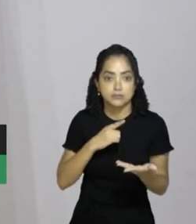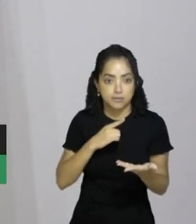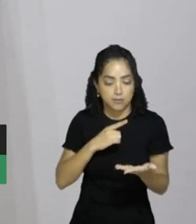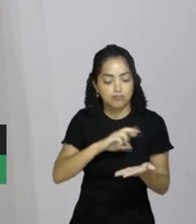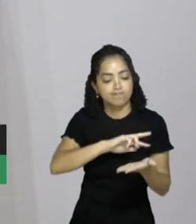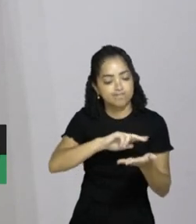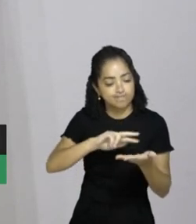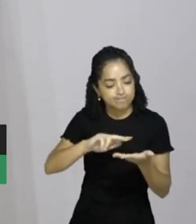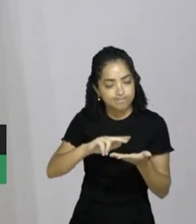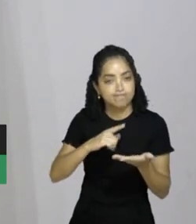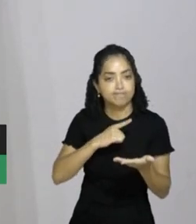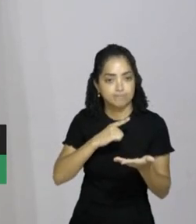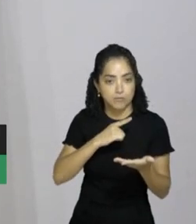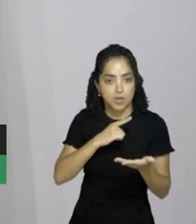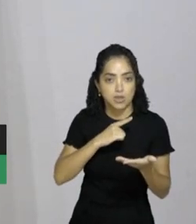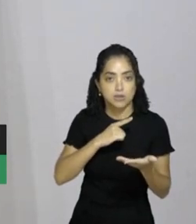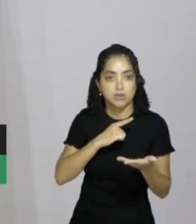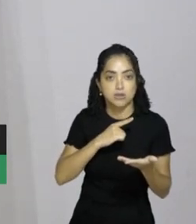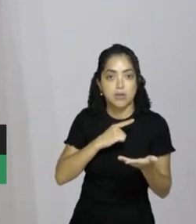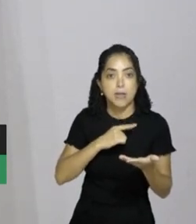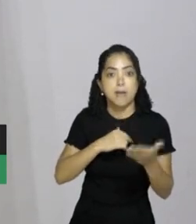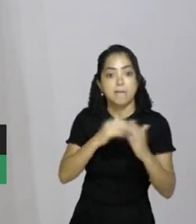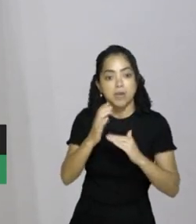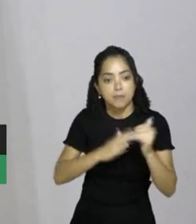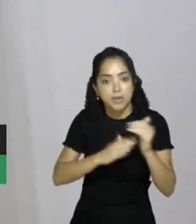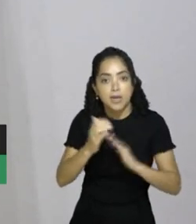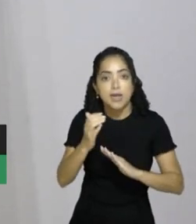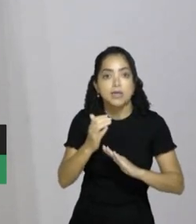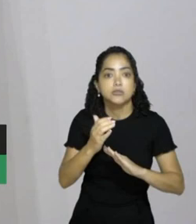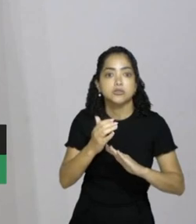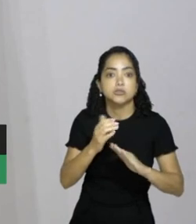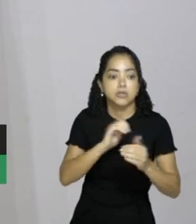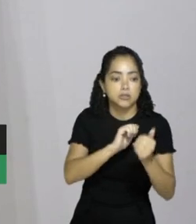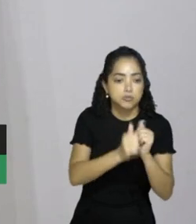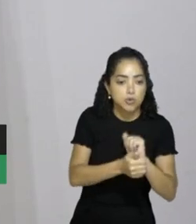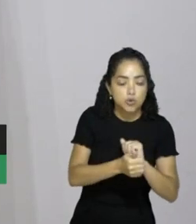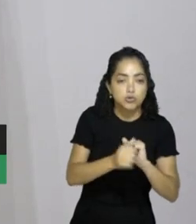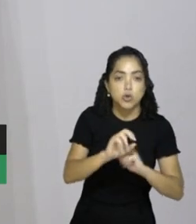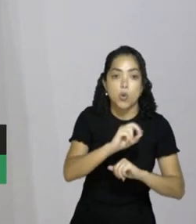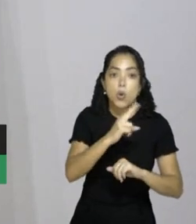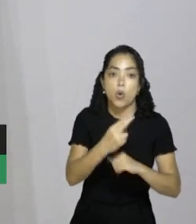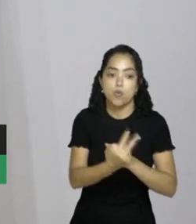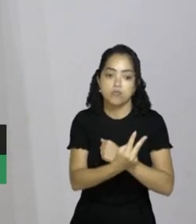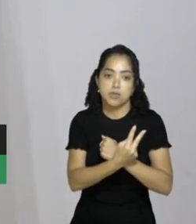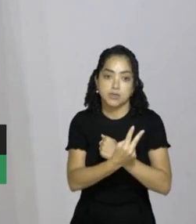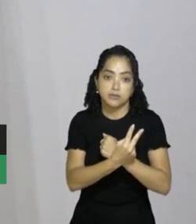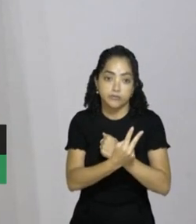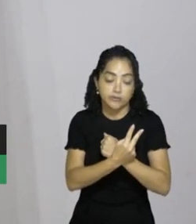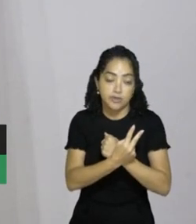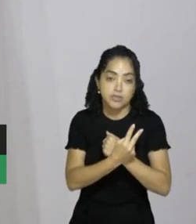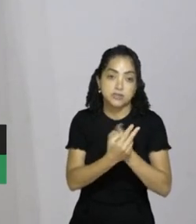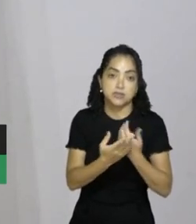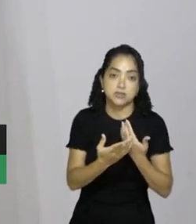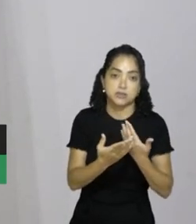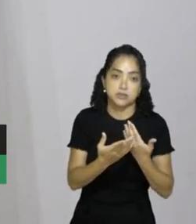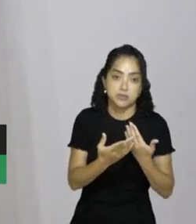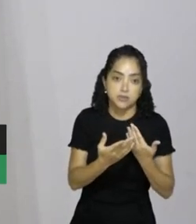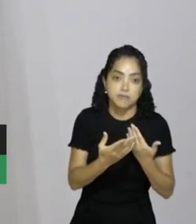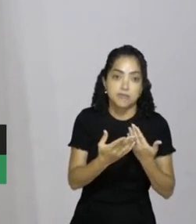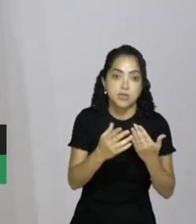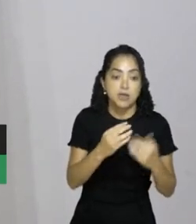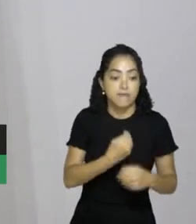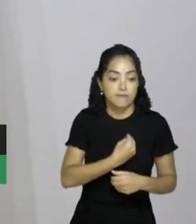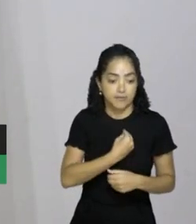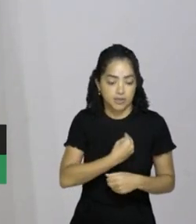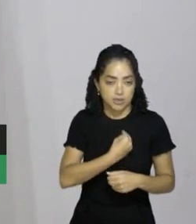fogo para prática de esporte ou para defesa das nossas vidas das nossas vidas